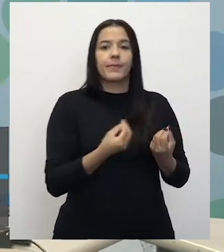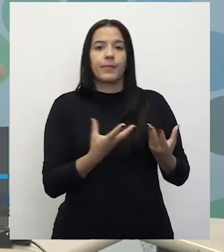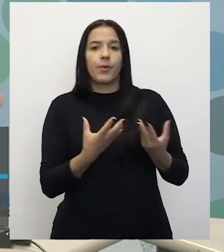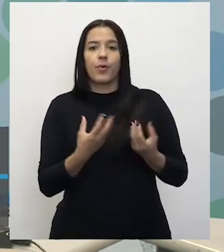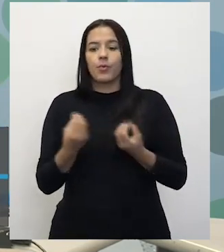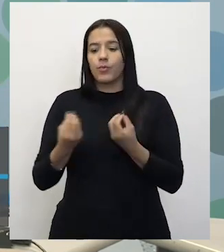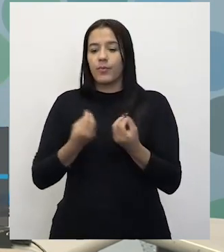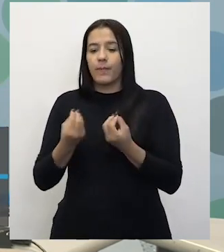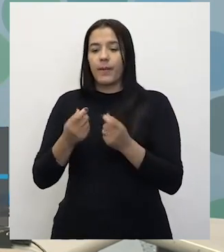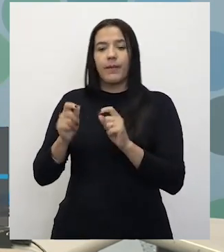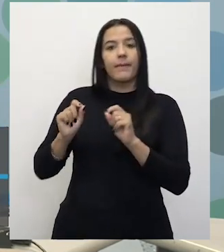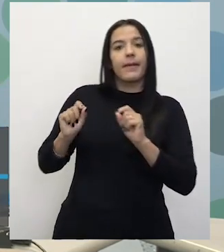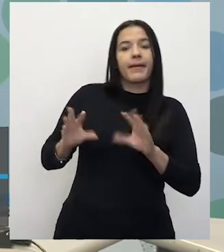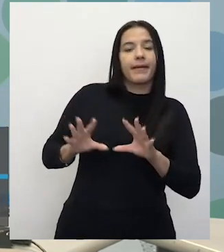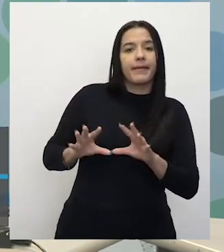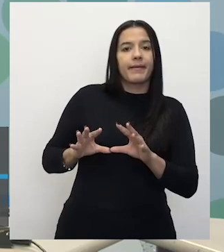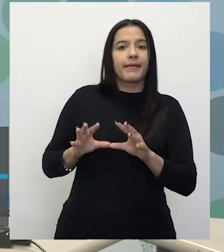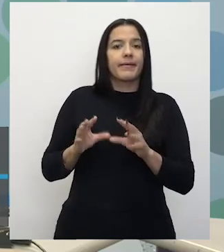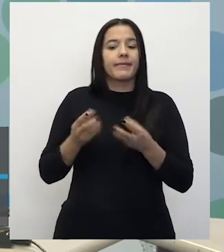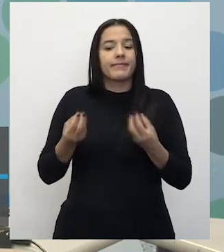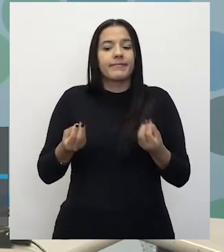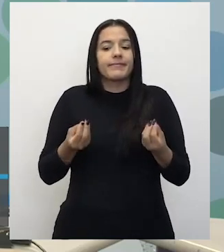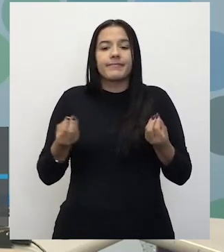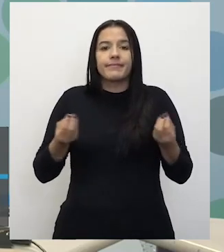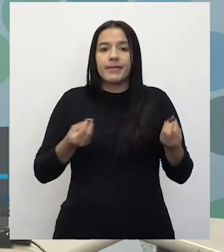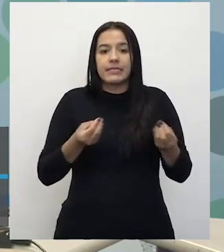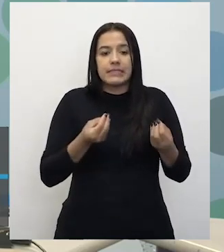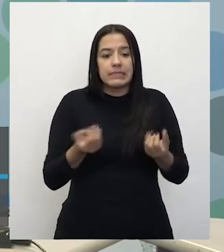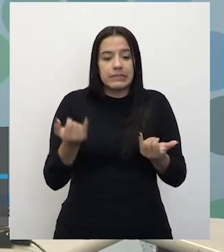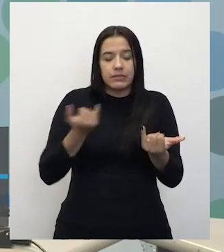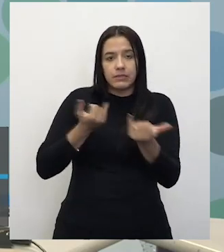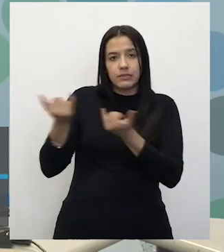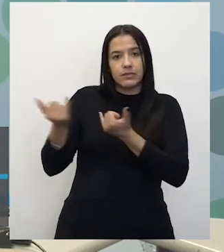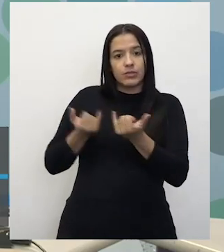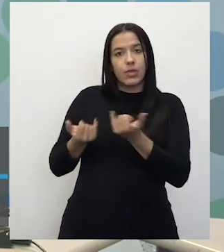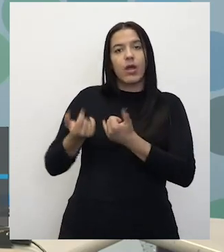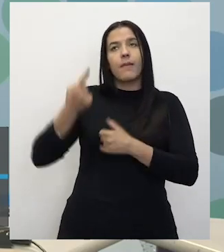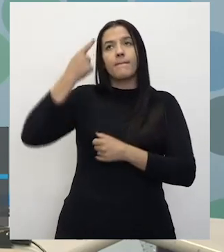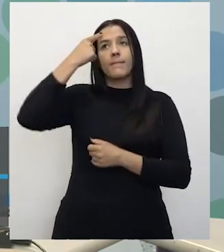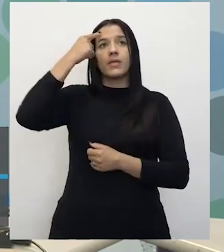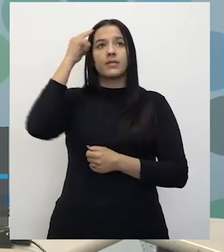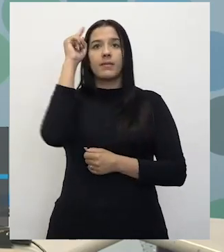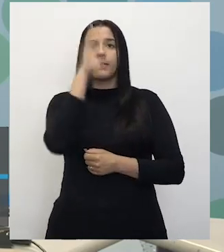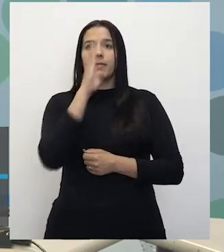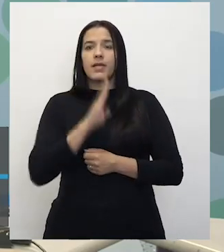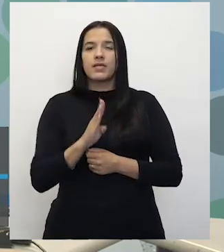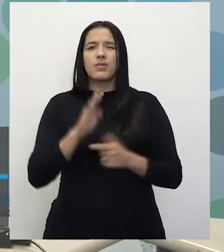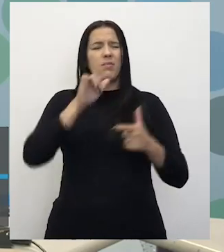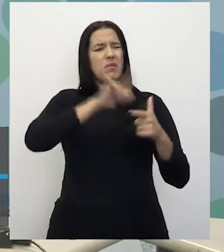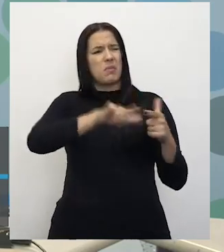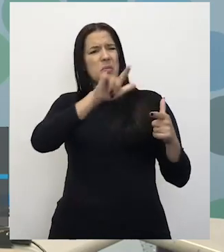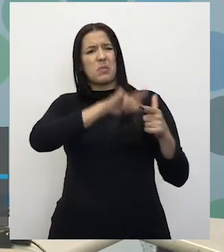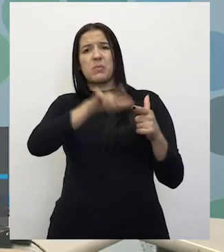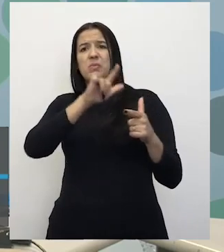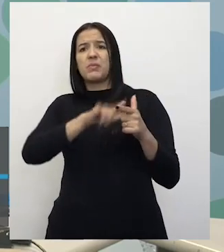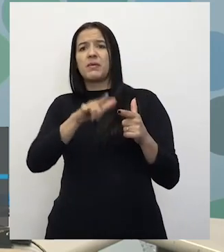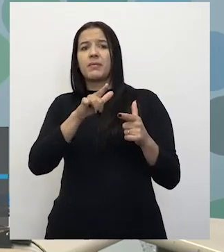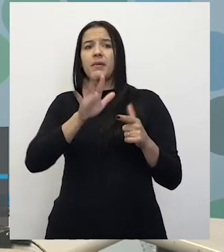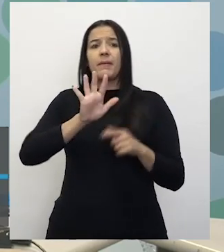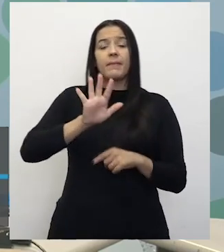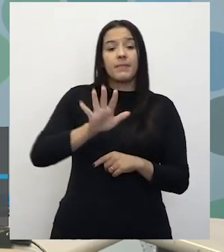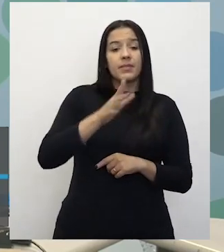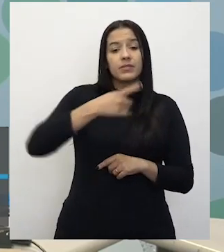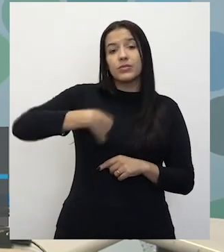quando, como. Então, você tem todo tipo de indicadores, então, às vezes, a gente pensa, porque o Brasil tem tal problema. Mas a gente tem